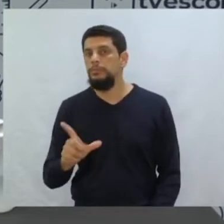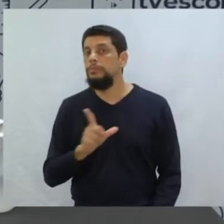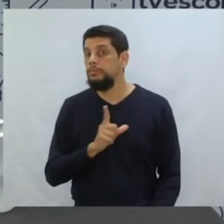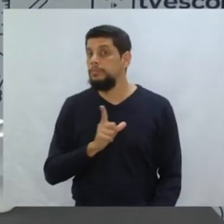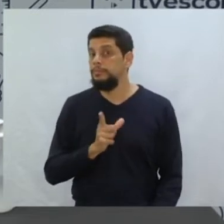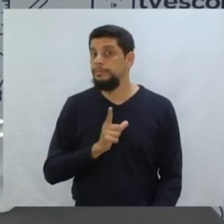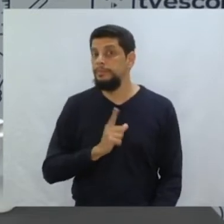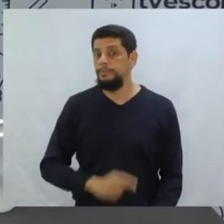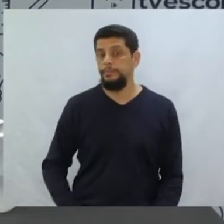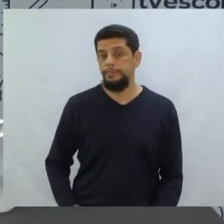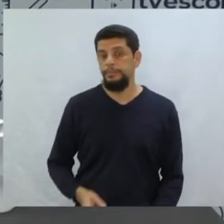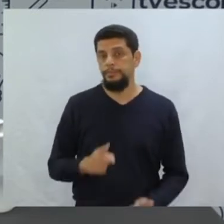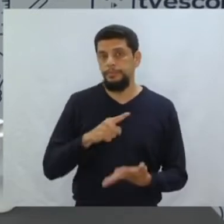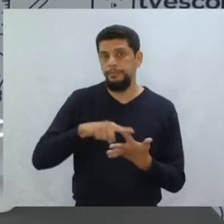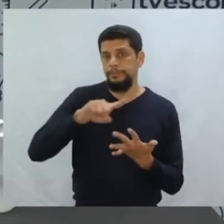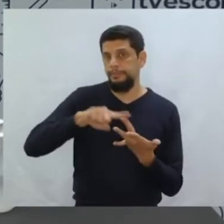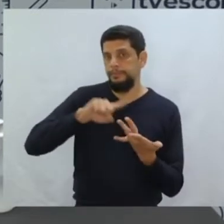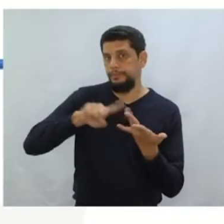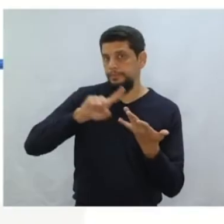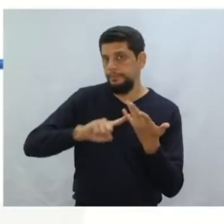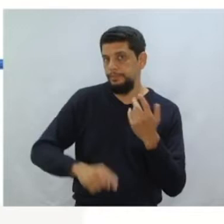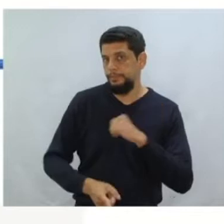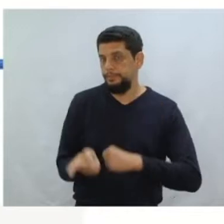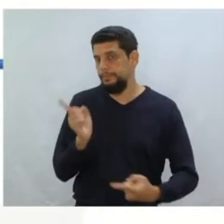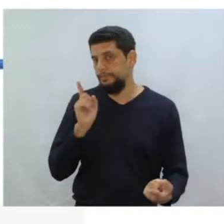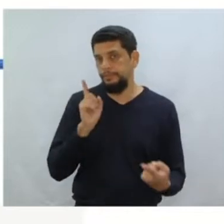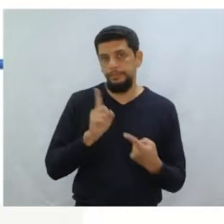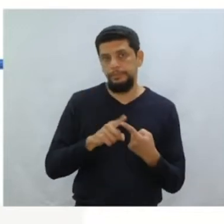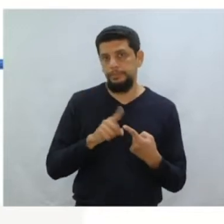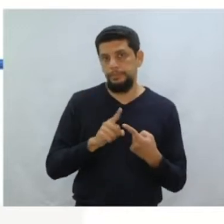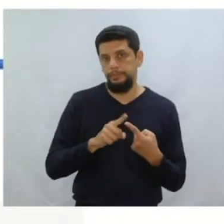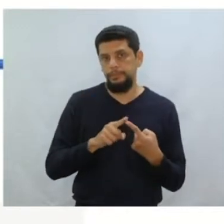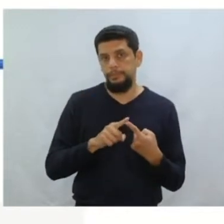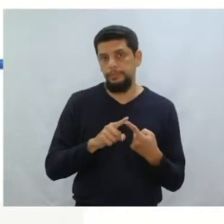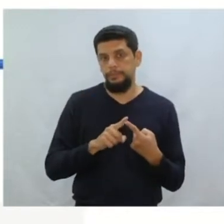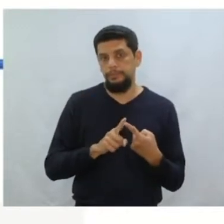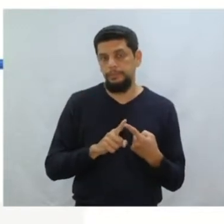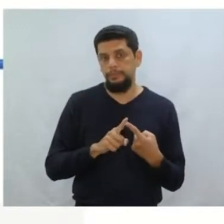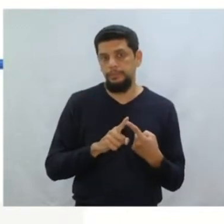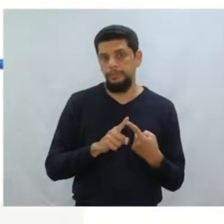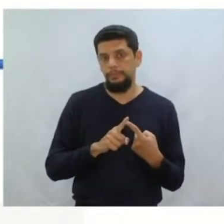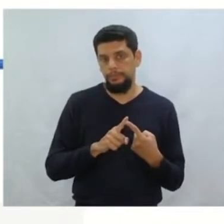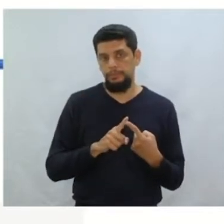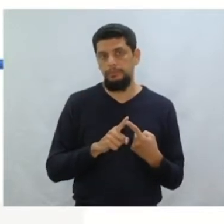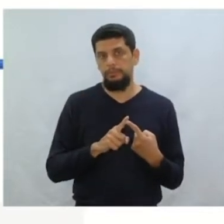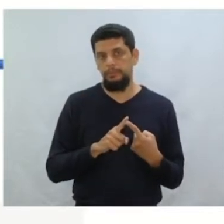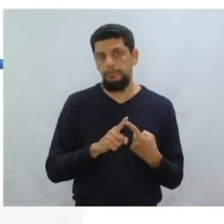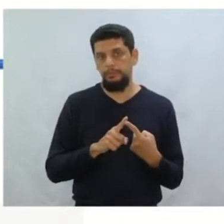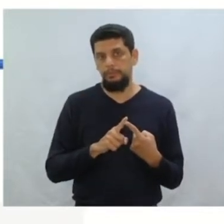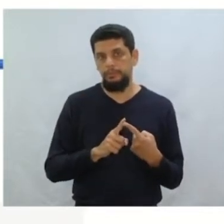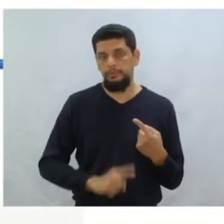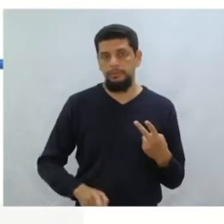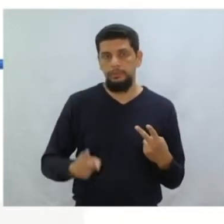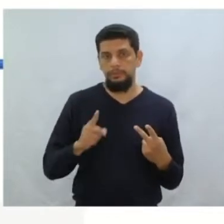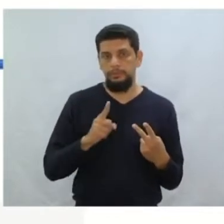ficou. Olha só. Vamos contar. A primeira cestinha. Contem comigo.